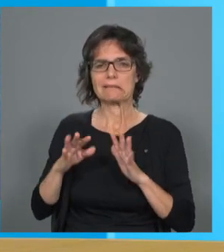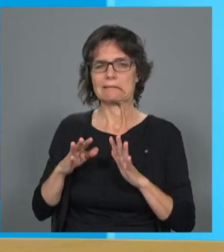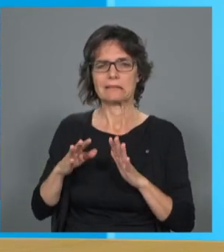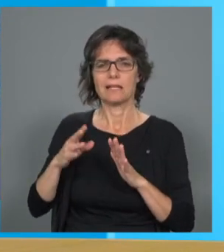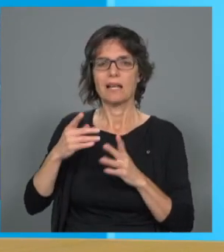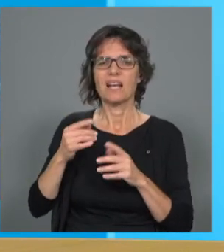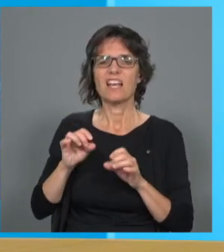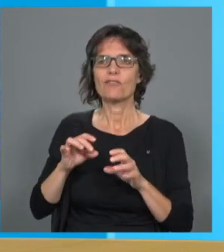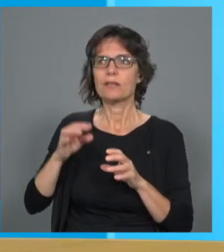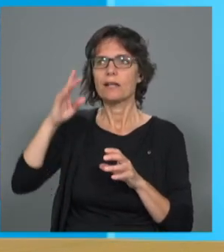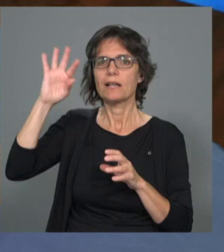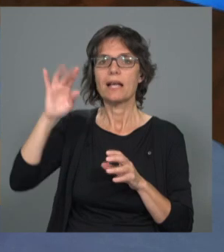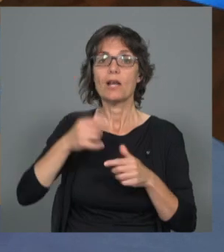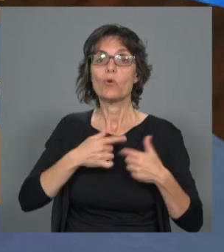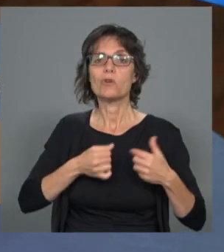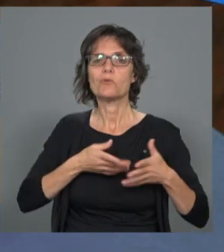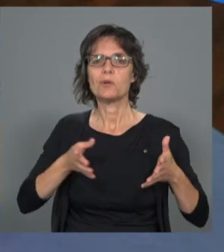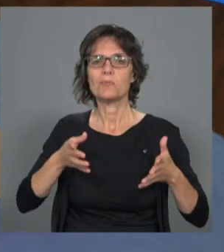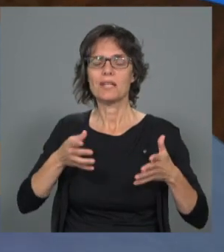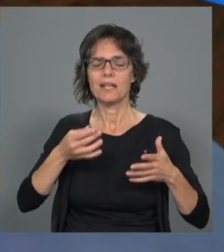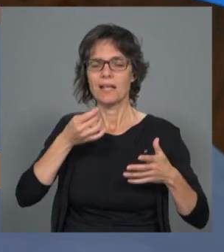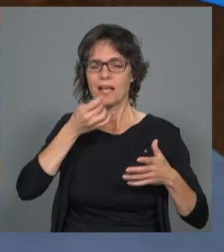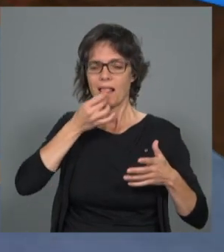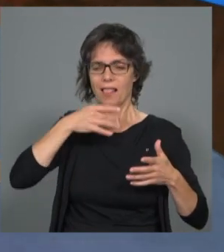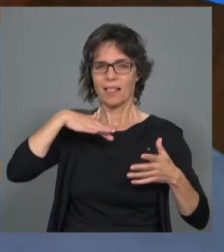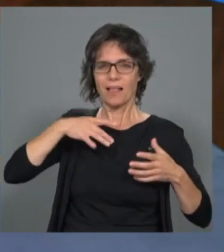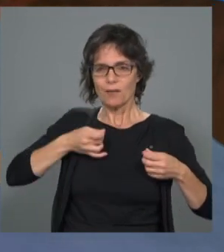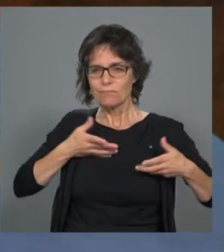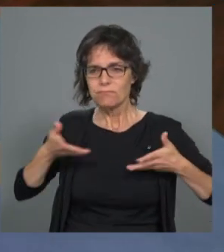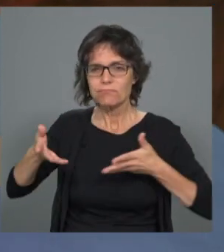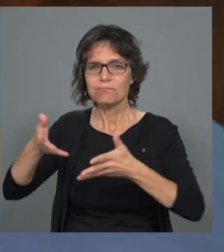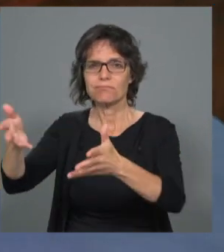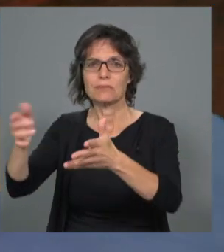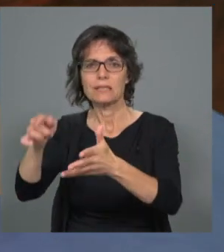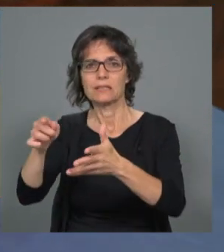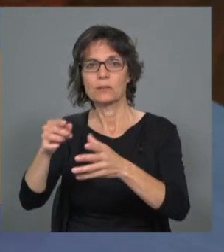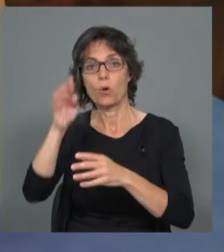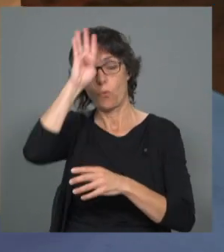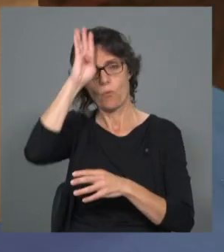coisas. É um caminho que também que o Papa Francisco tem aberto